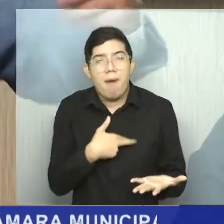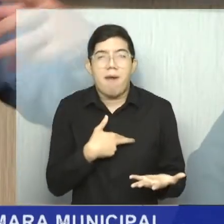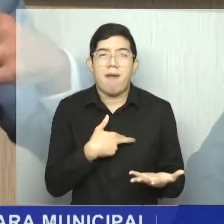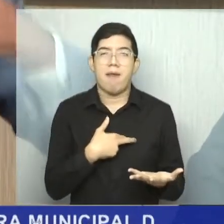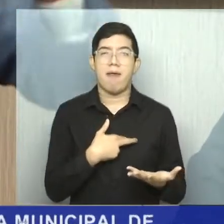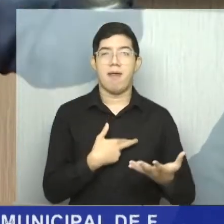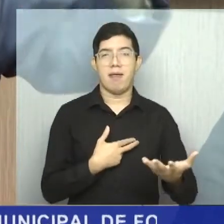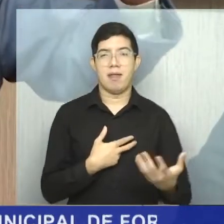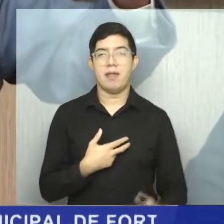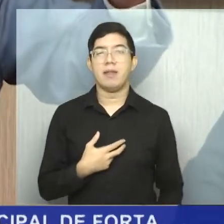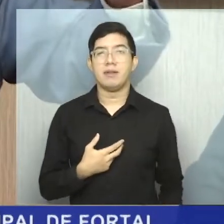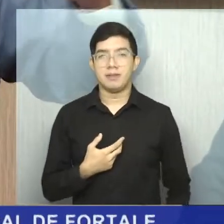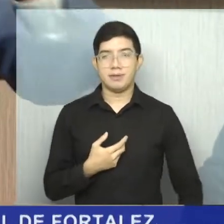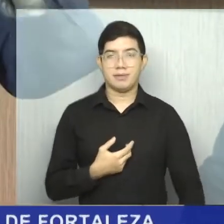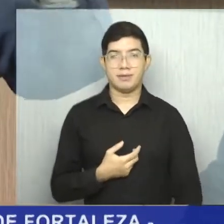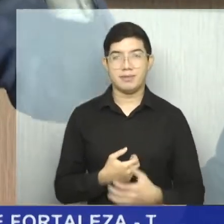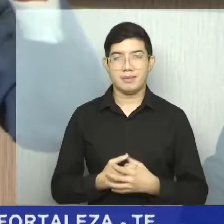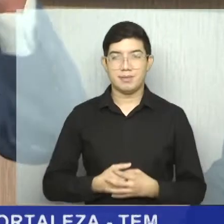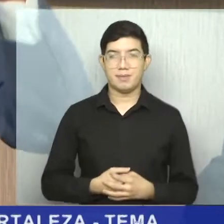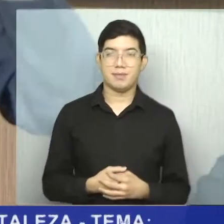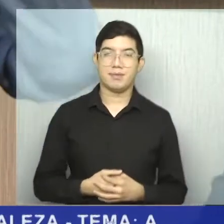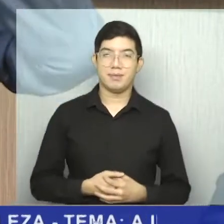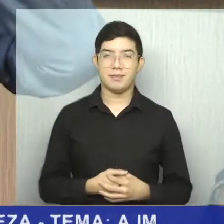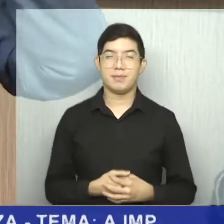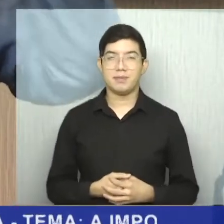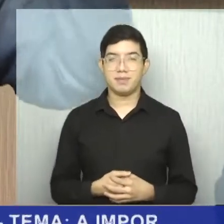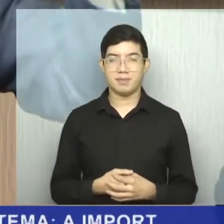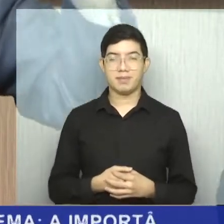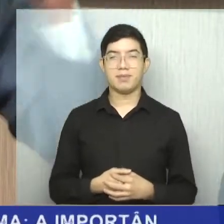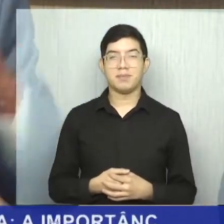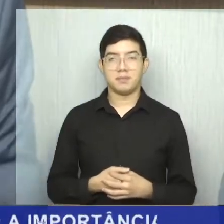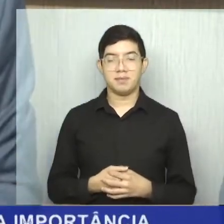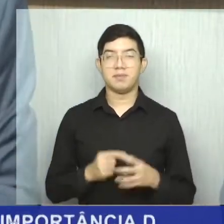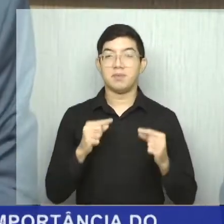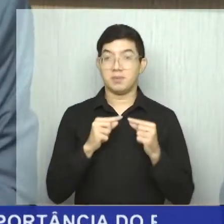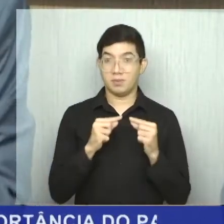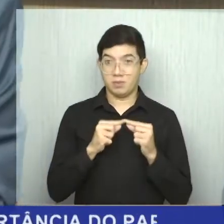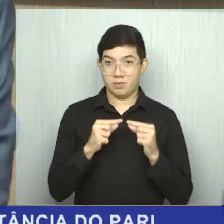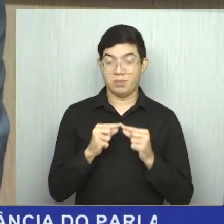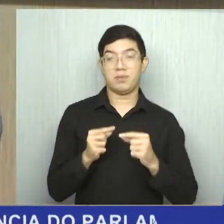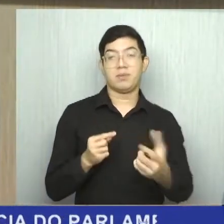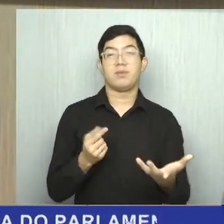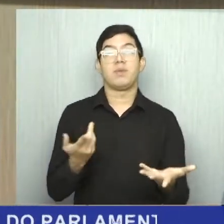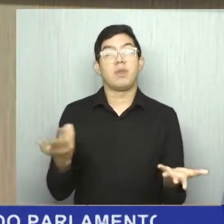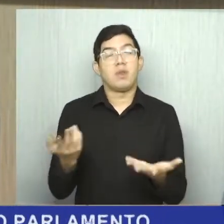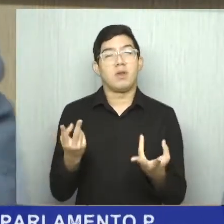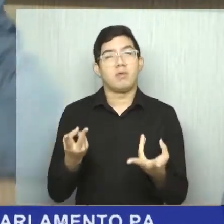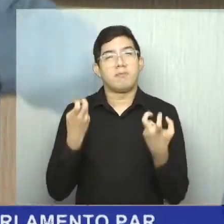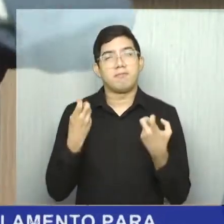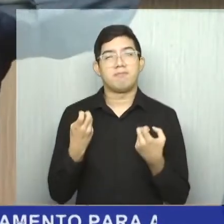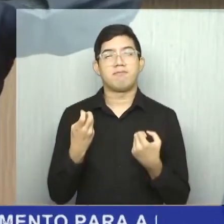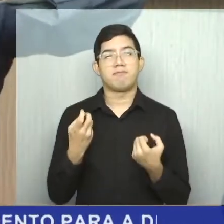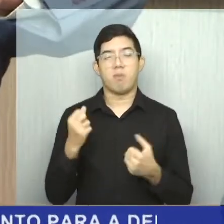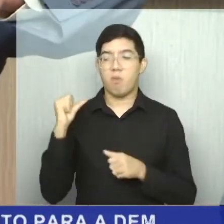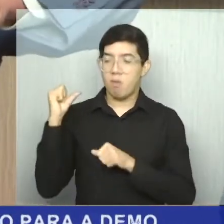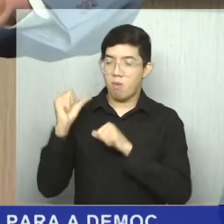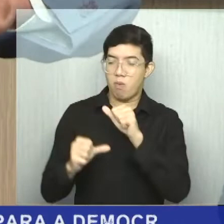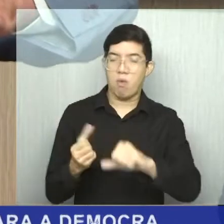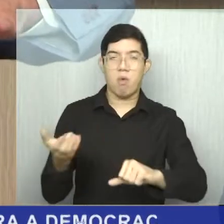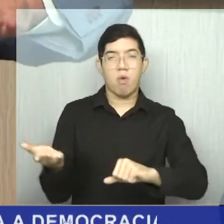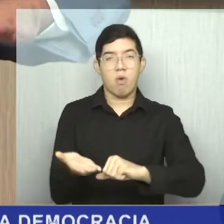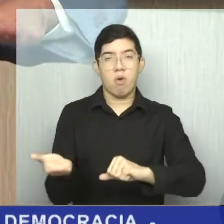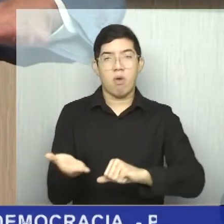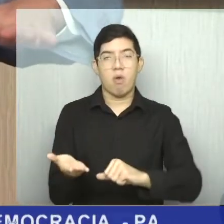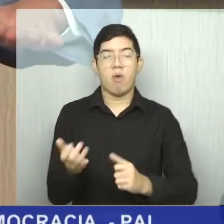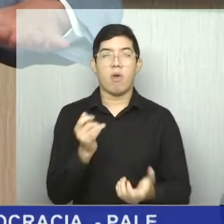Alencar ali, né? Essa era a coisa felicitante. Modernamente, se vocês repararem, esmaga a cabeça